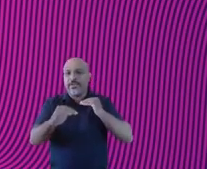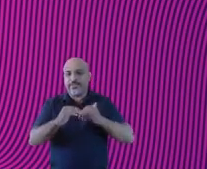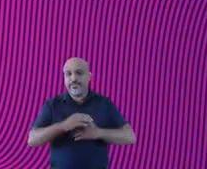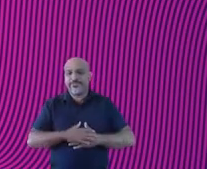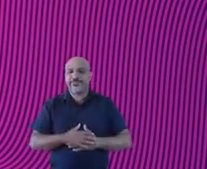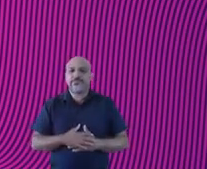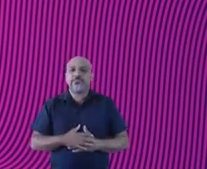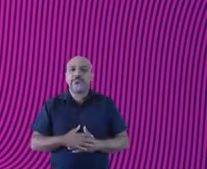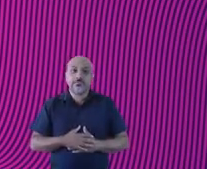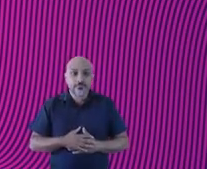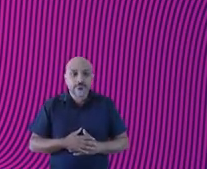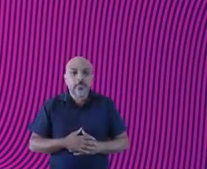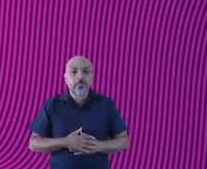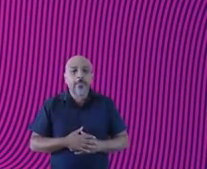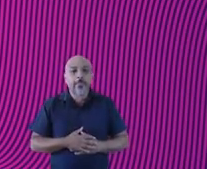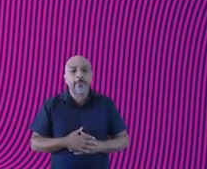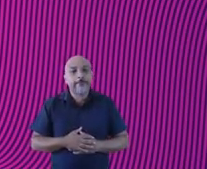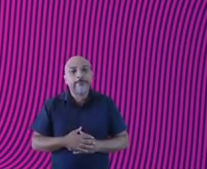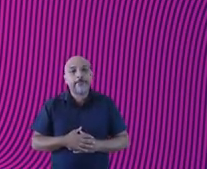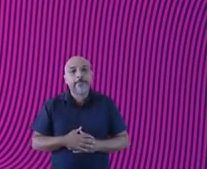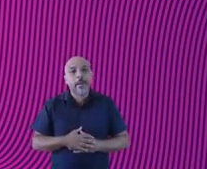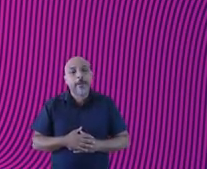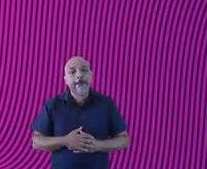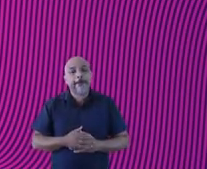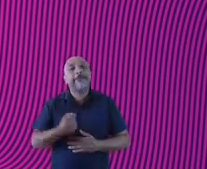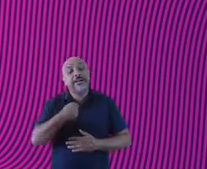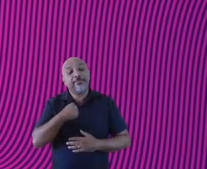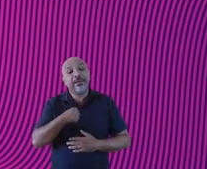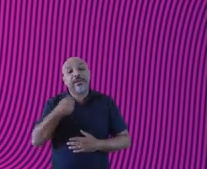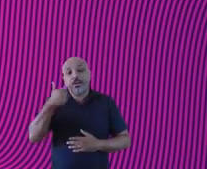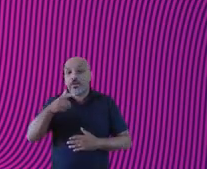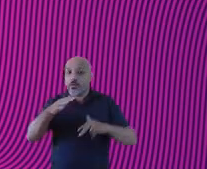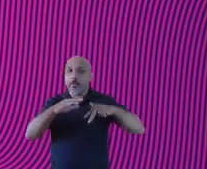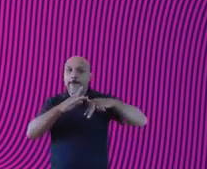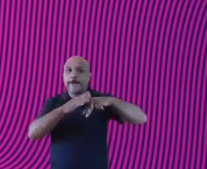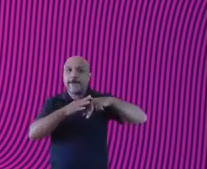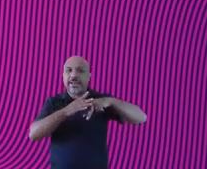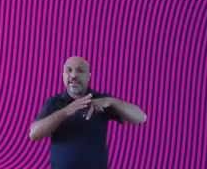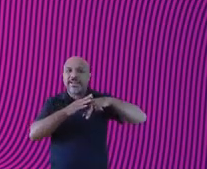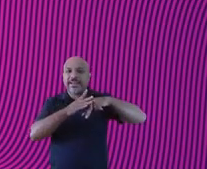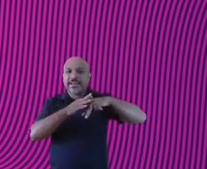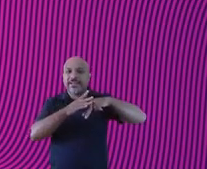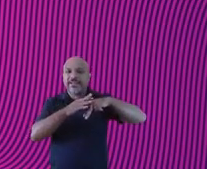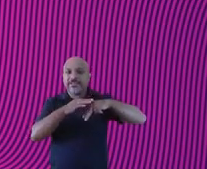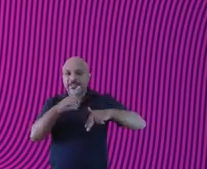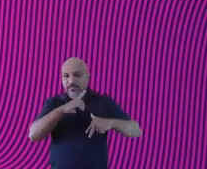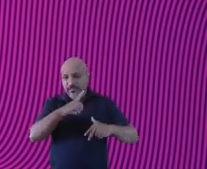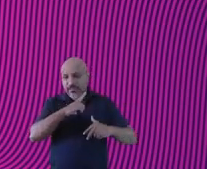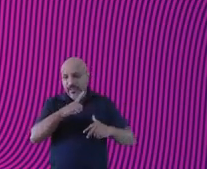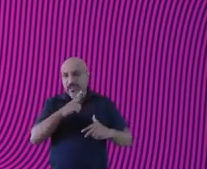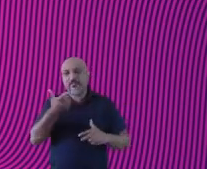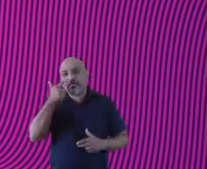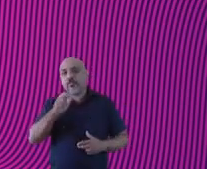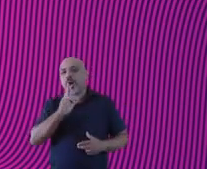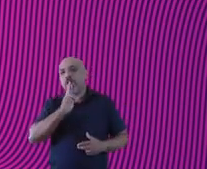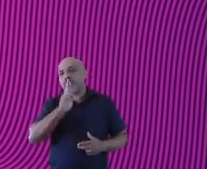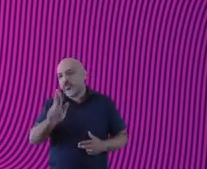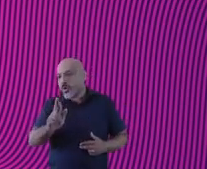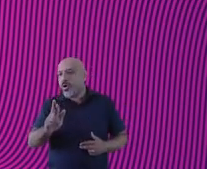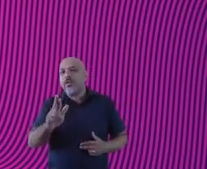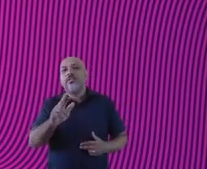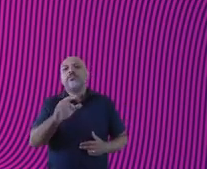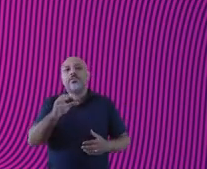A minha, assim, um paciente que teve uma resposta muito adequada